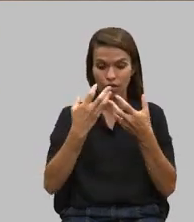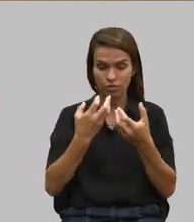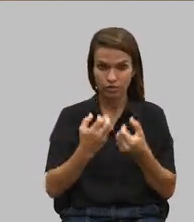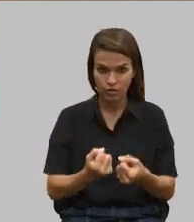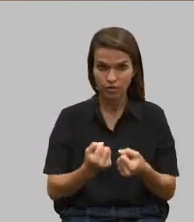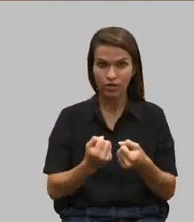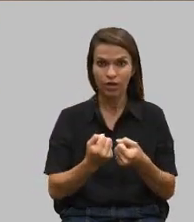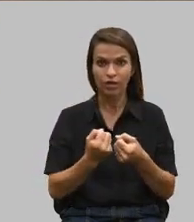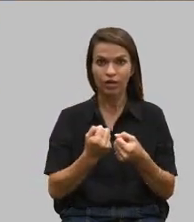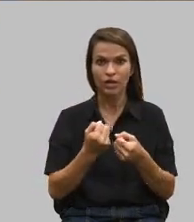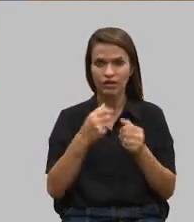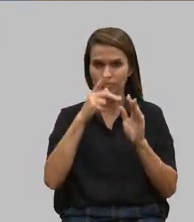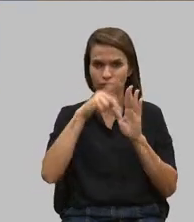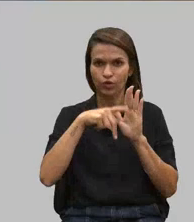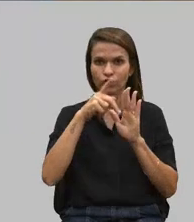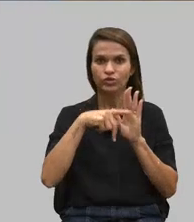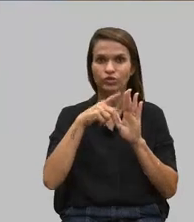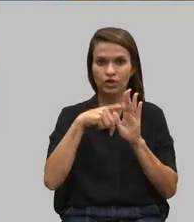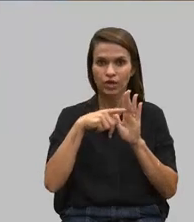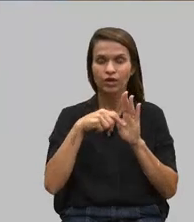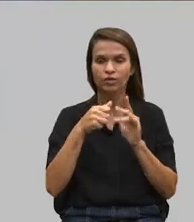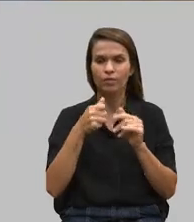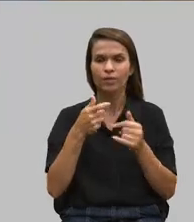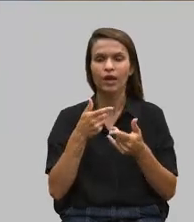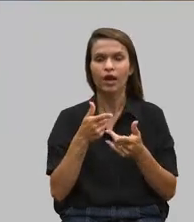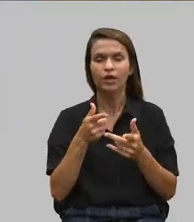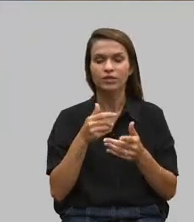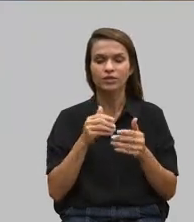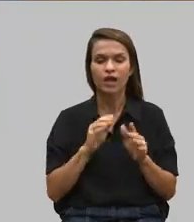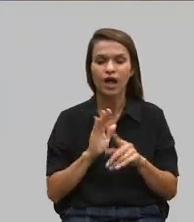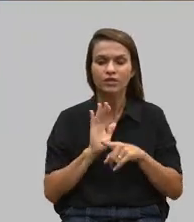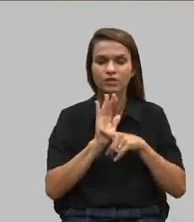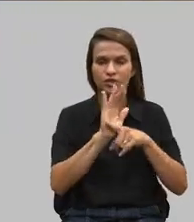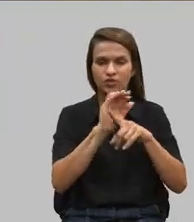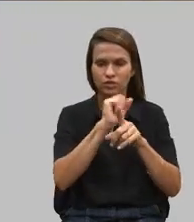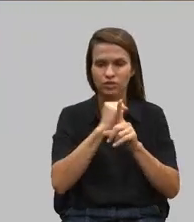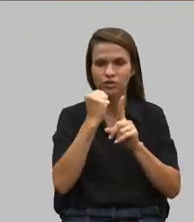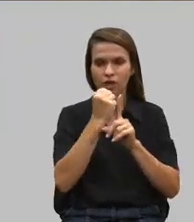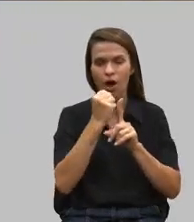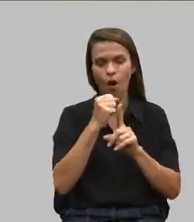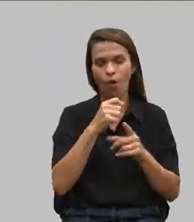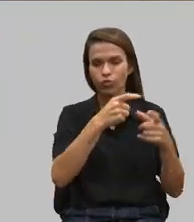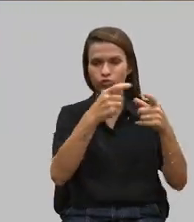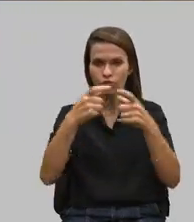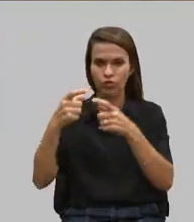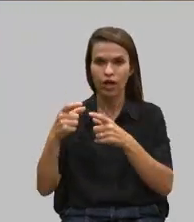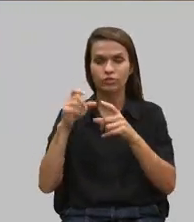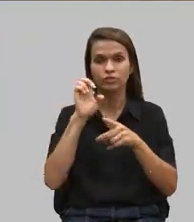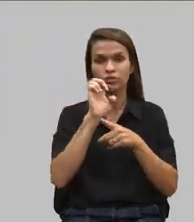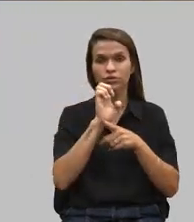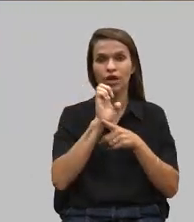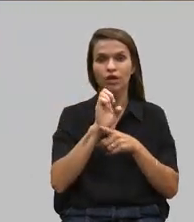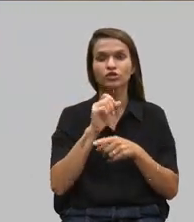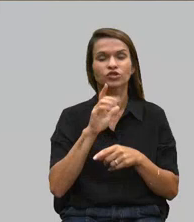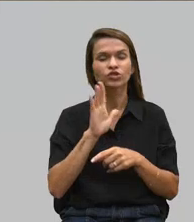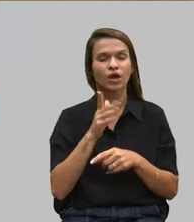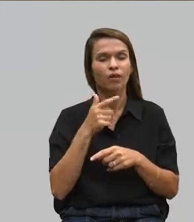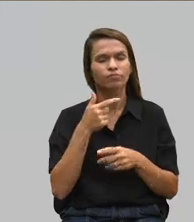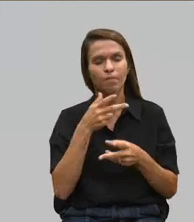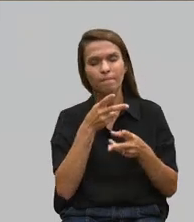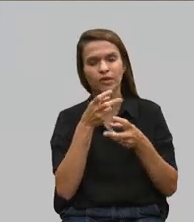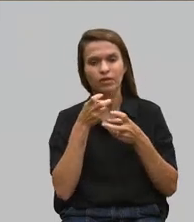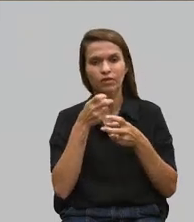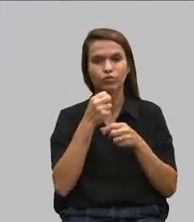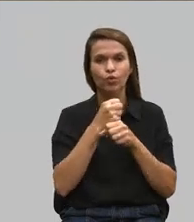impactu's para para esse vazio de assistencial de algumas regiões do Estado então a gente tem previsto aí já para 2024 o